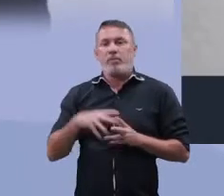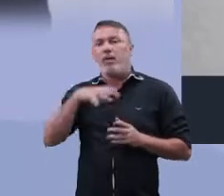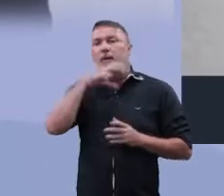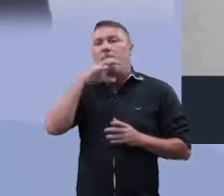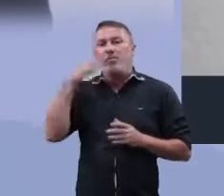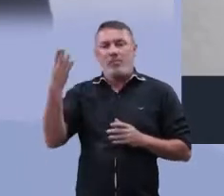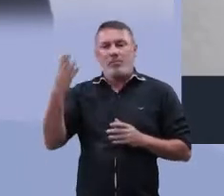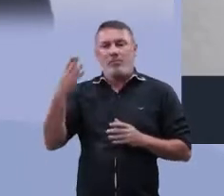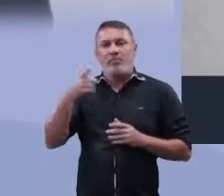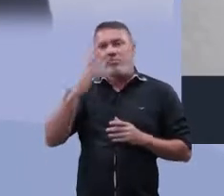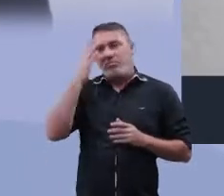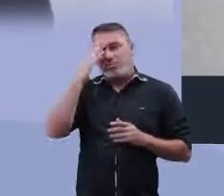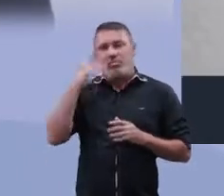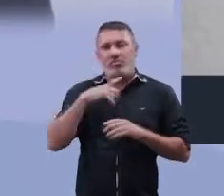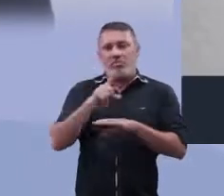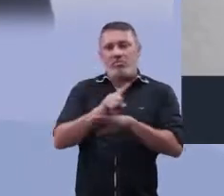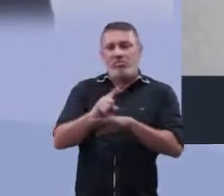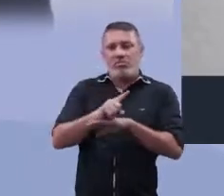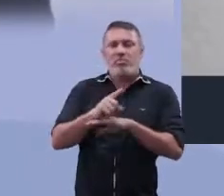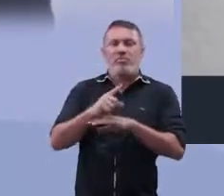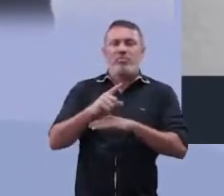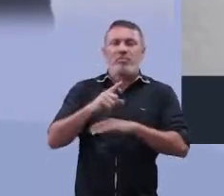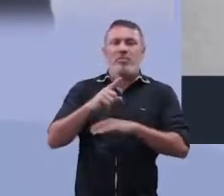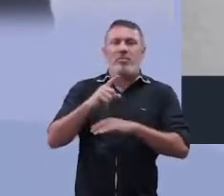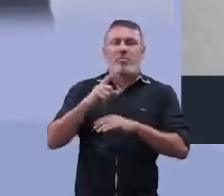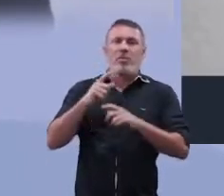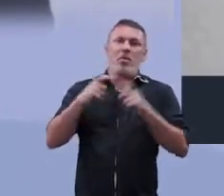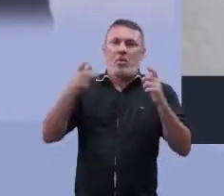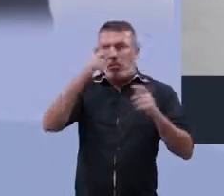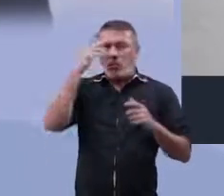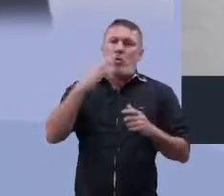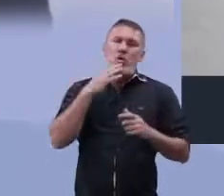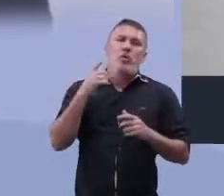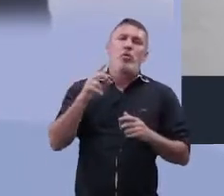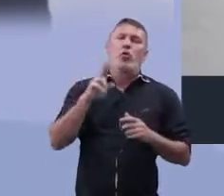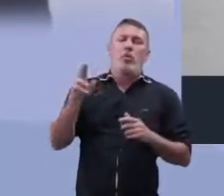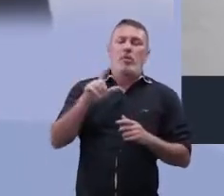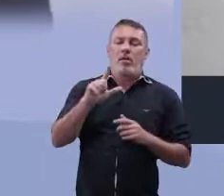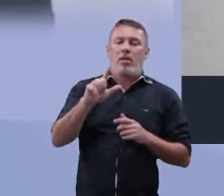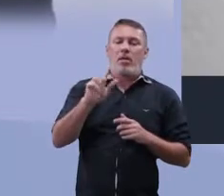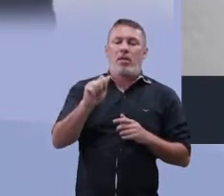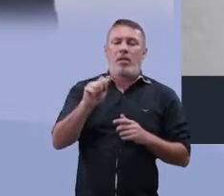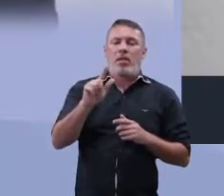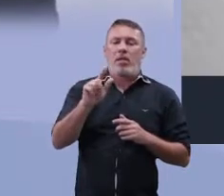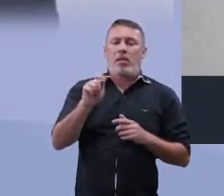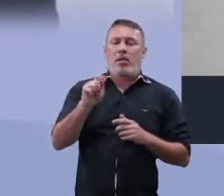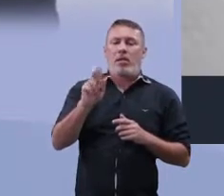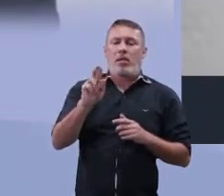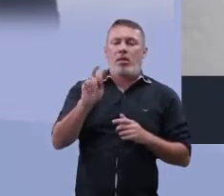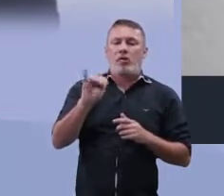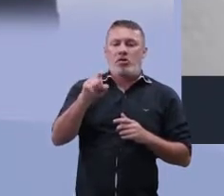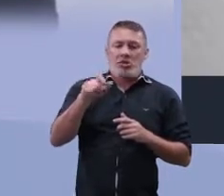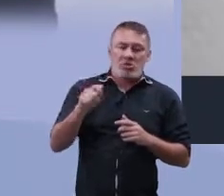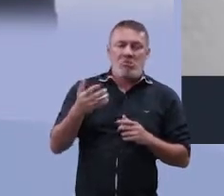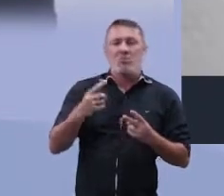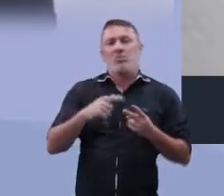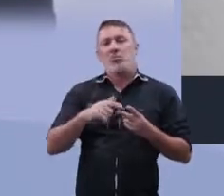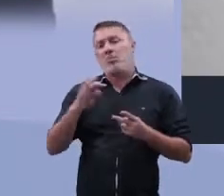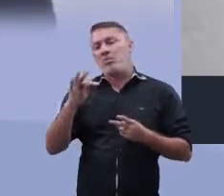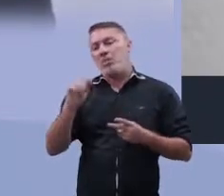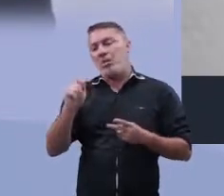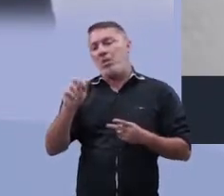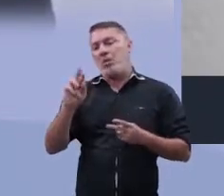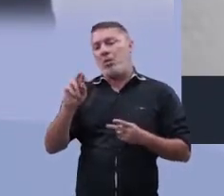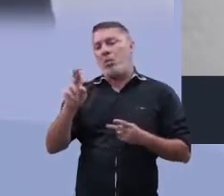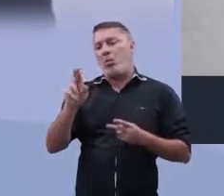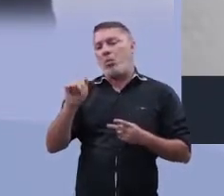Esse bichinho, que muitas pessoas conhecem como taruíra ou lagartixa, também tem outros nomes de acordo com